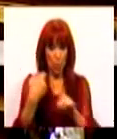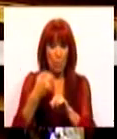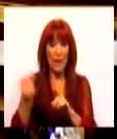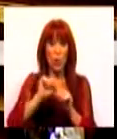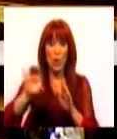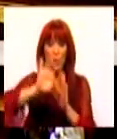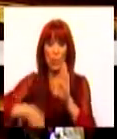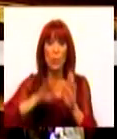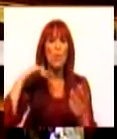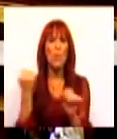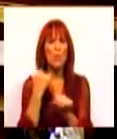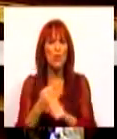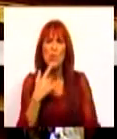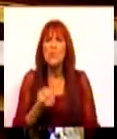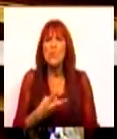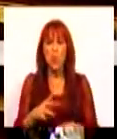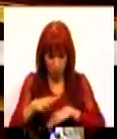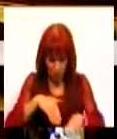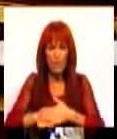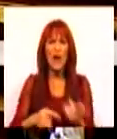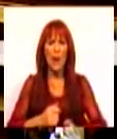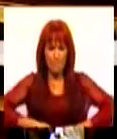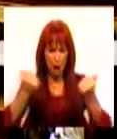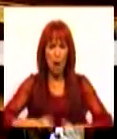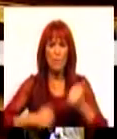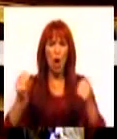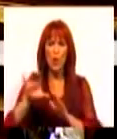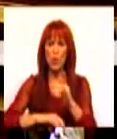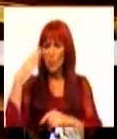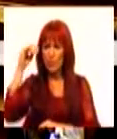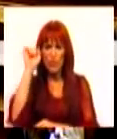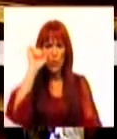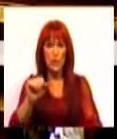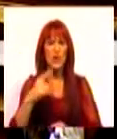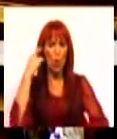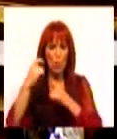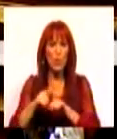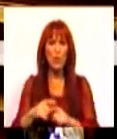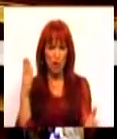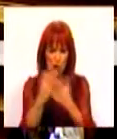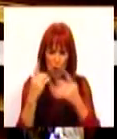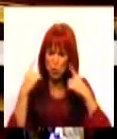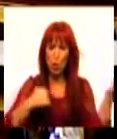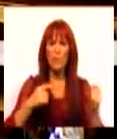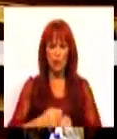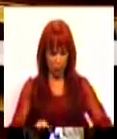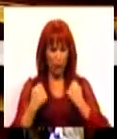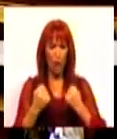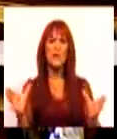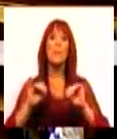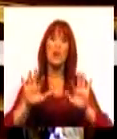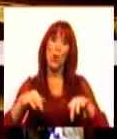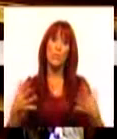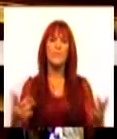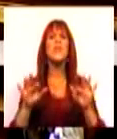à precariedade. Muito tem sido feito para melhorar a condição docente. Procuramos uma escola pública mais forte. Deixe-lhe para